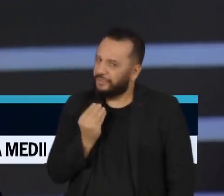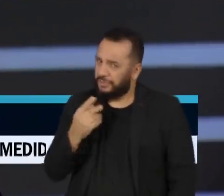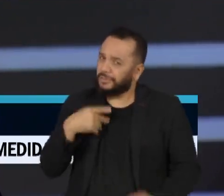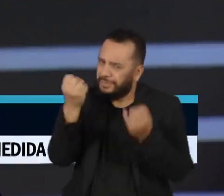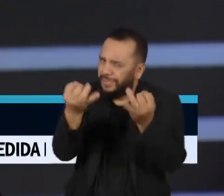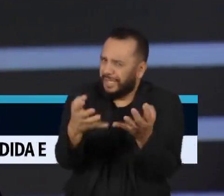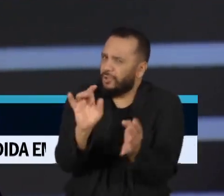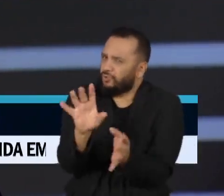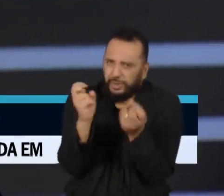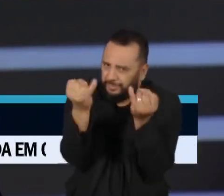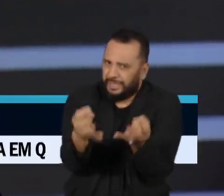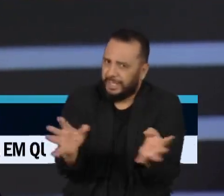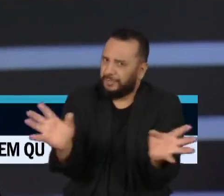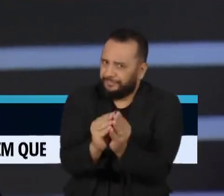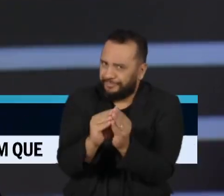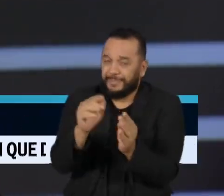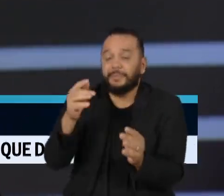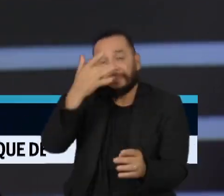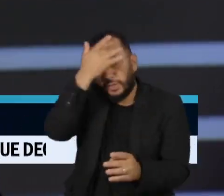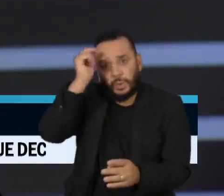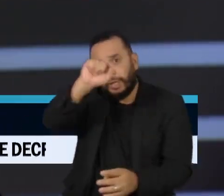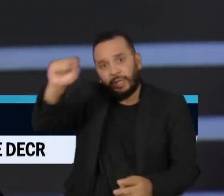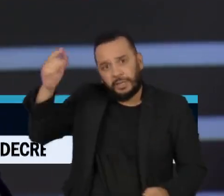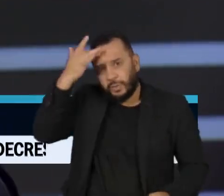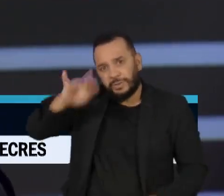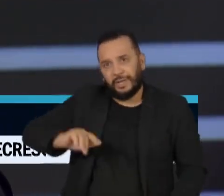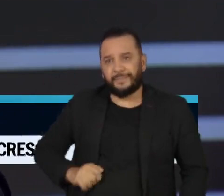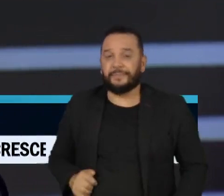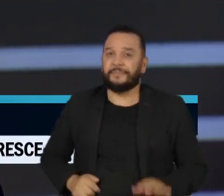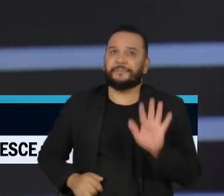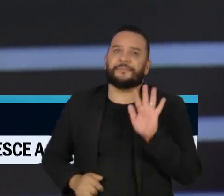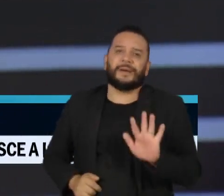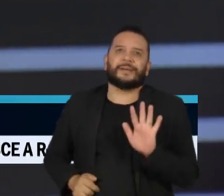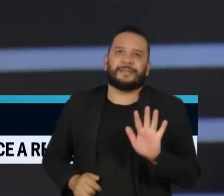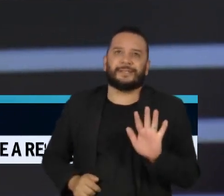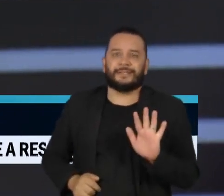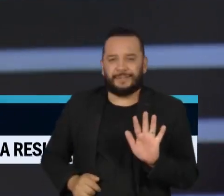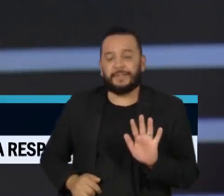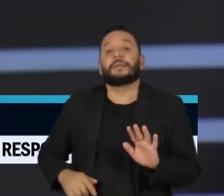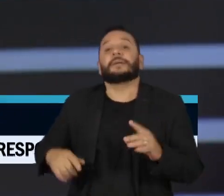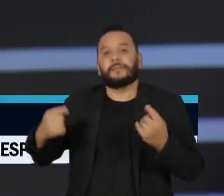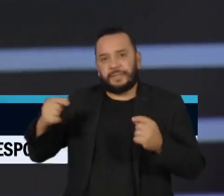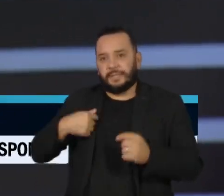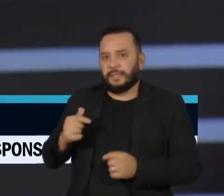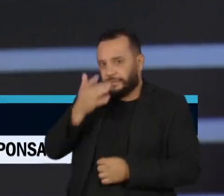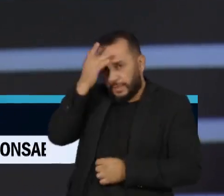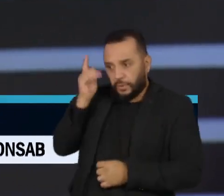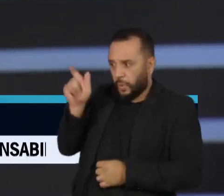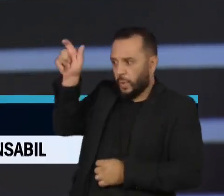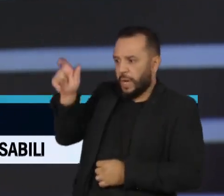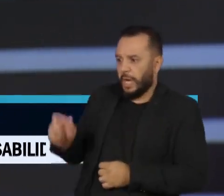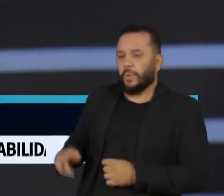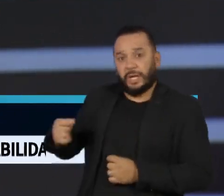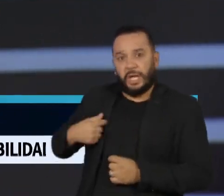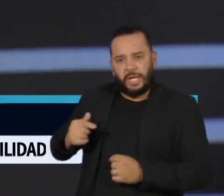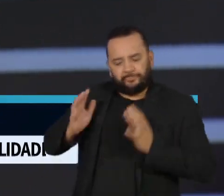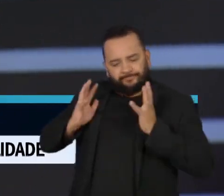isso faz bem. Agora, ele vai colocar... O que é necessário? Reputação ilibada,